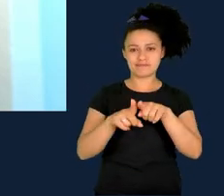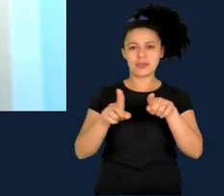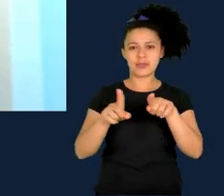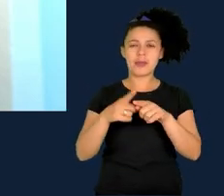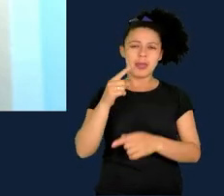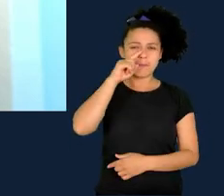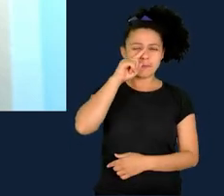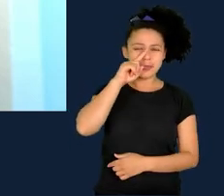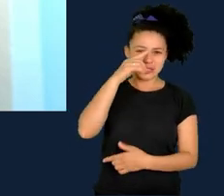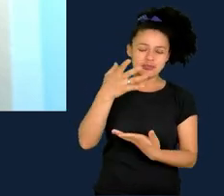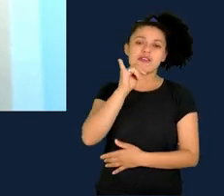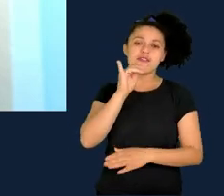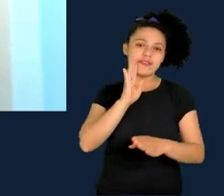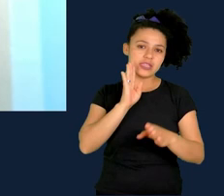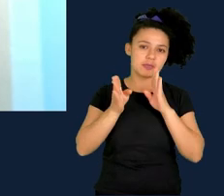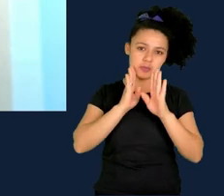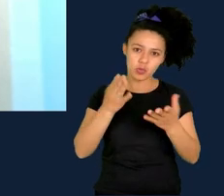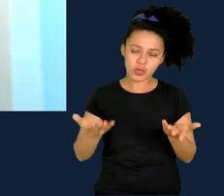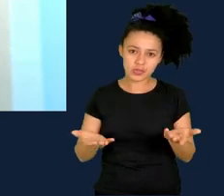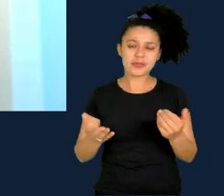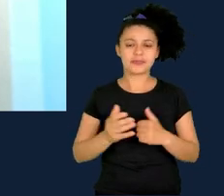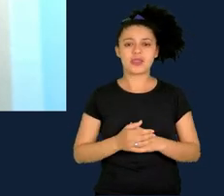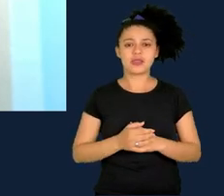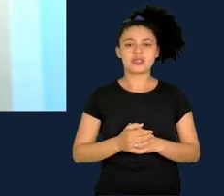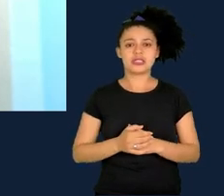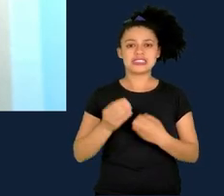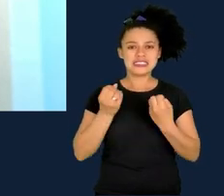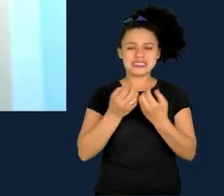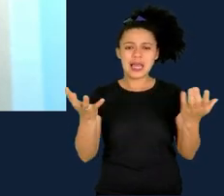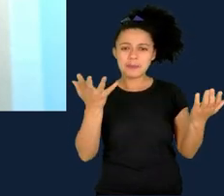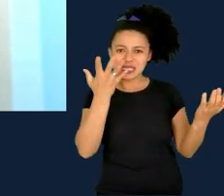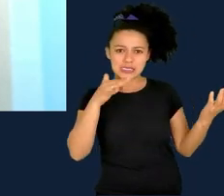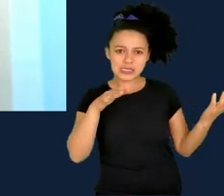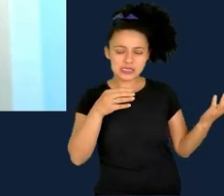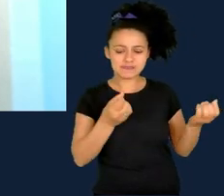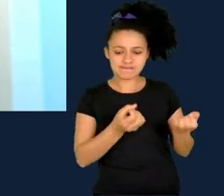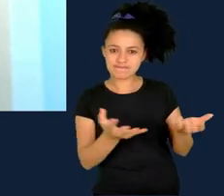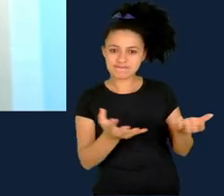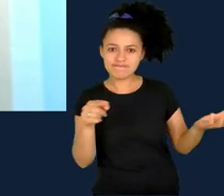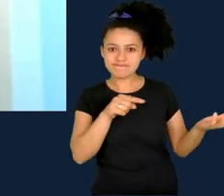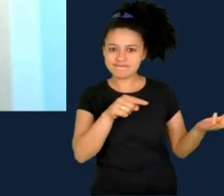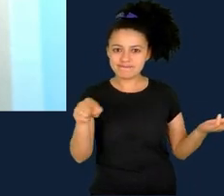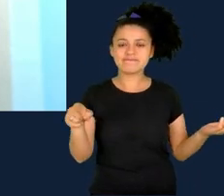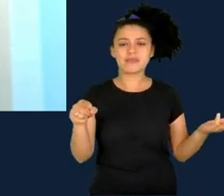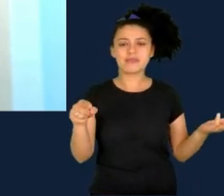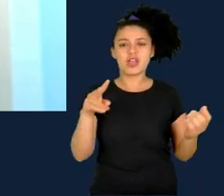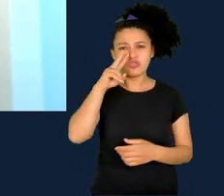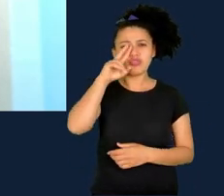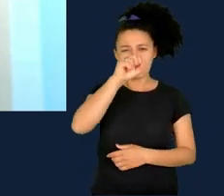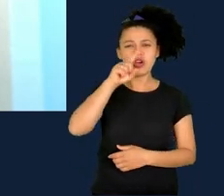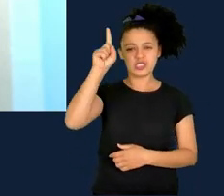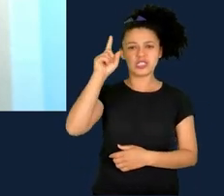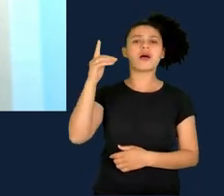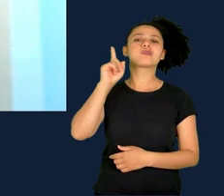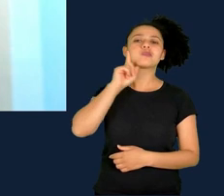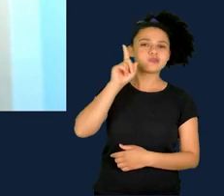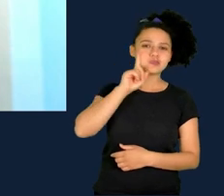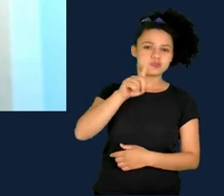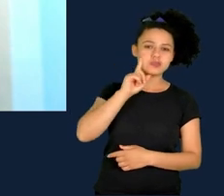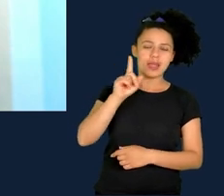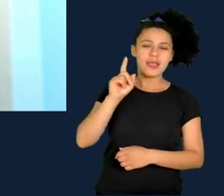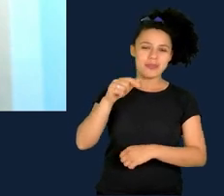que o Facebook traz para as crianças, né? Um tema que está forte nos Estados Unidos, quente nos Estados Unidos nesse